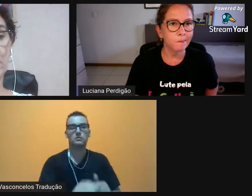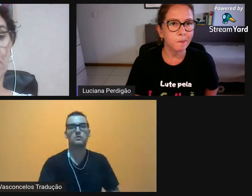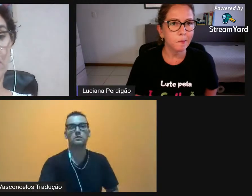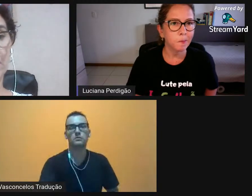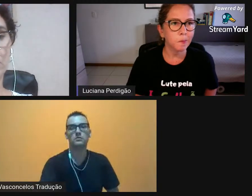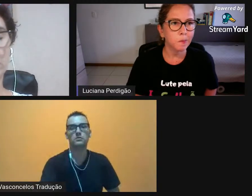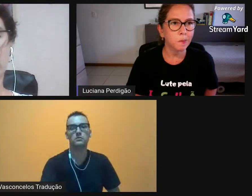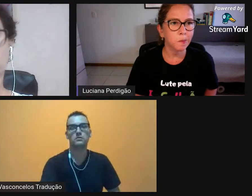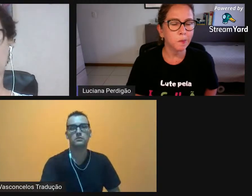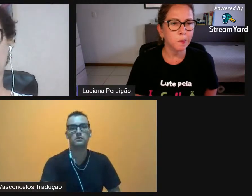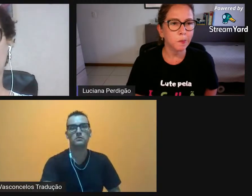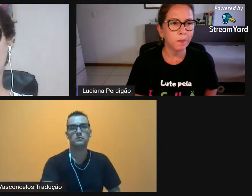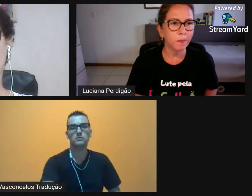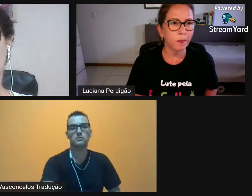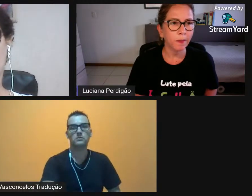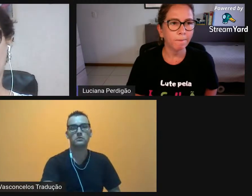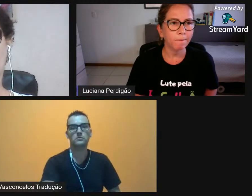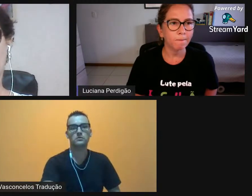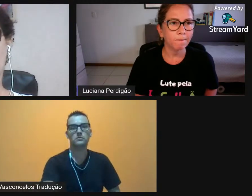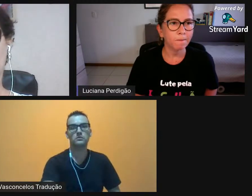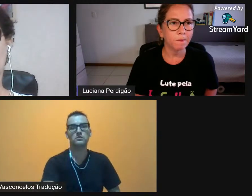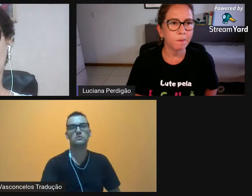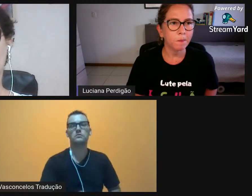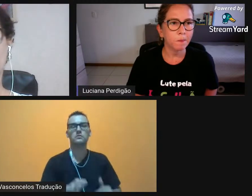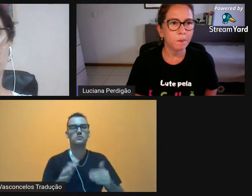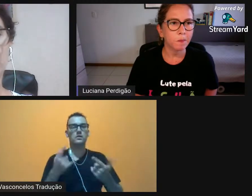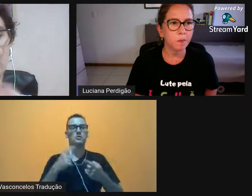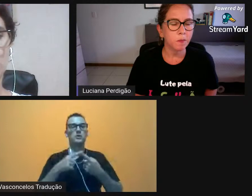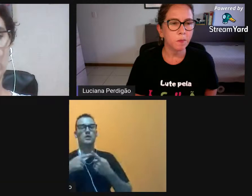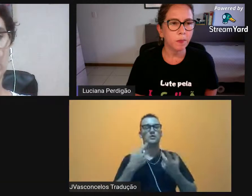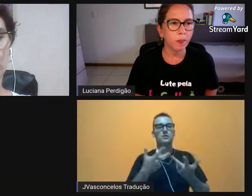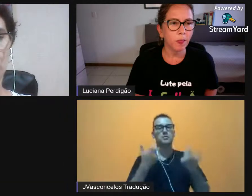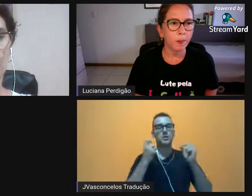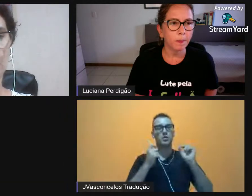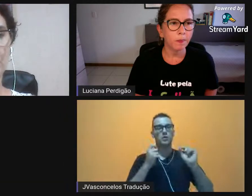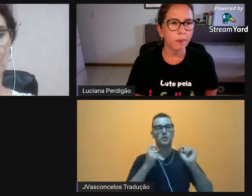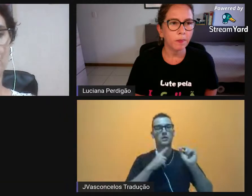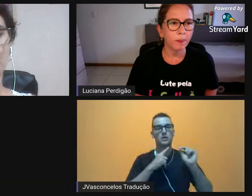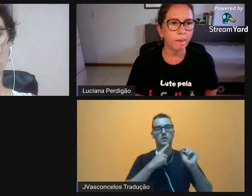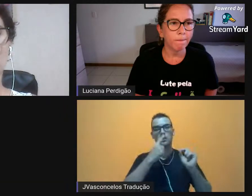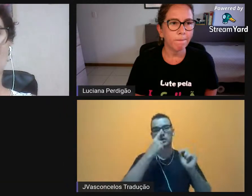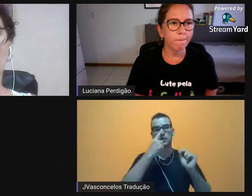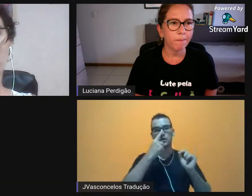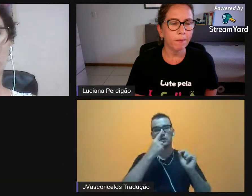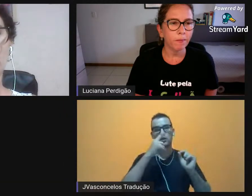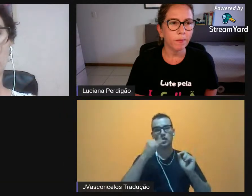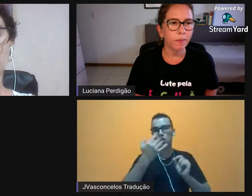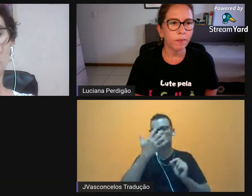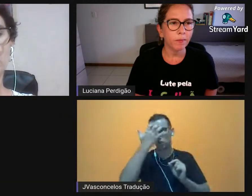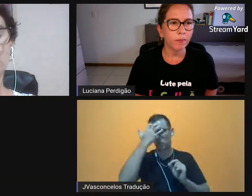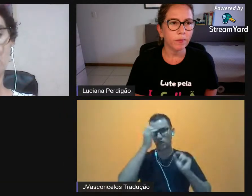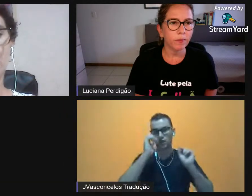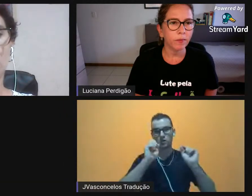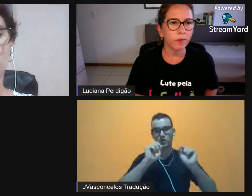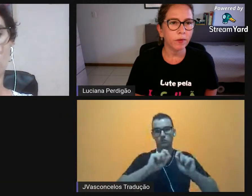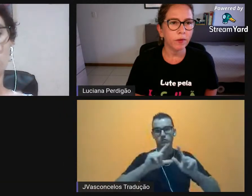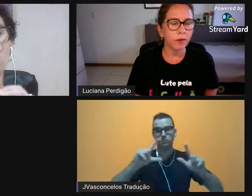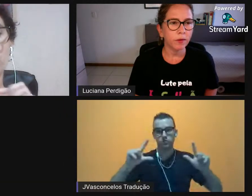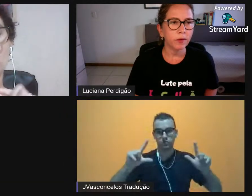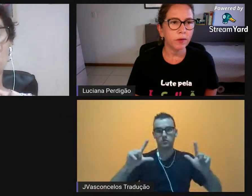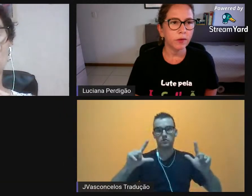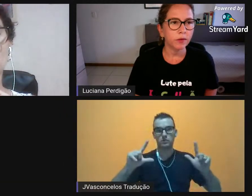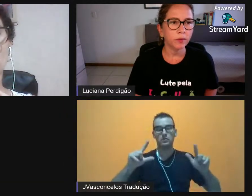Eu observei, Luciana, que a câmera da Jaqueline não abriu no momento em que você